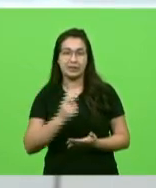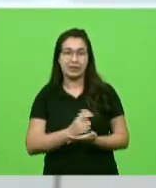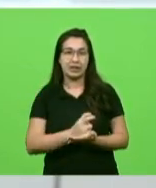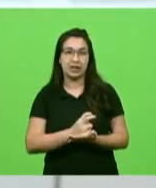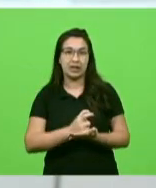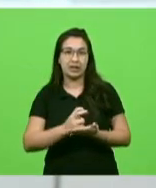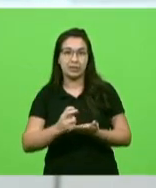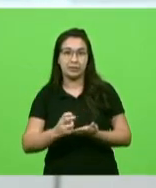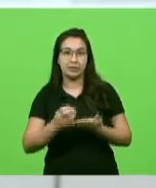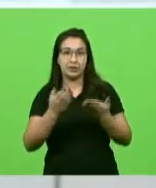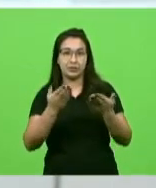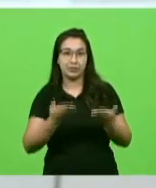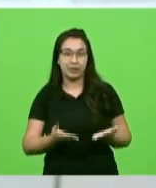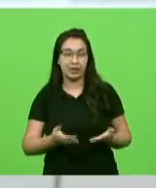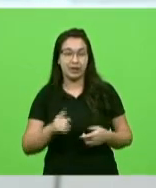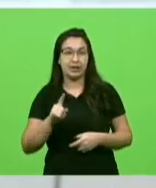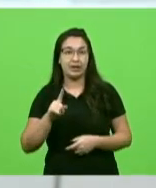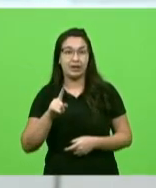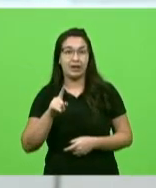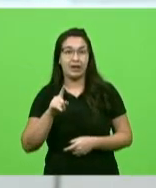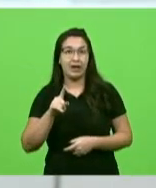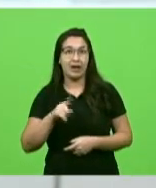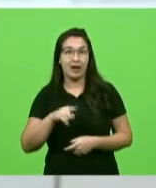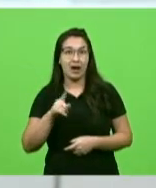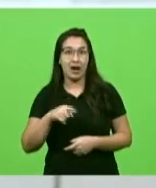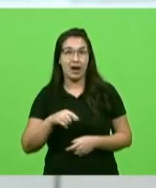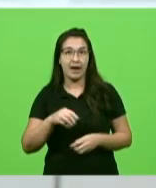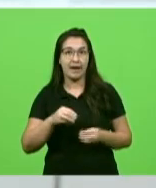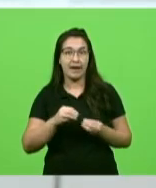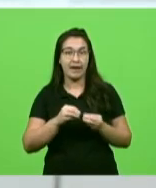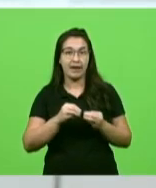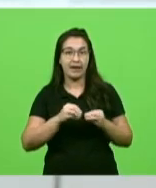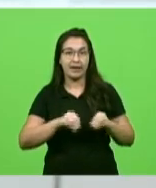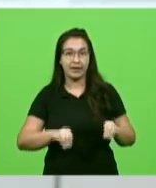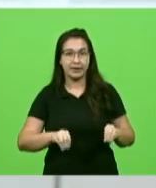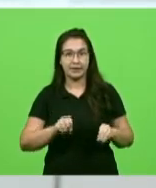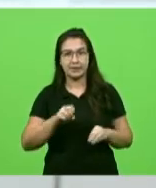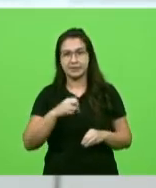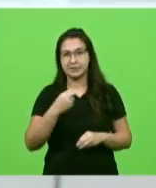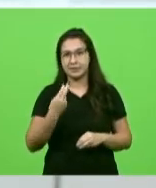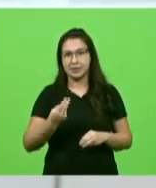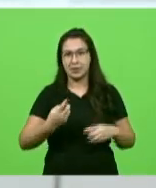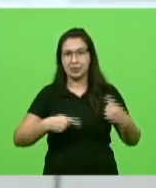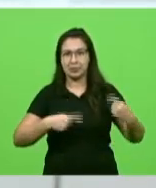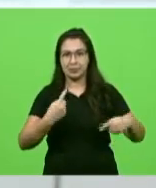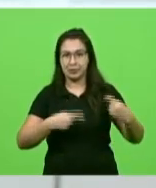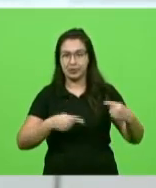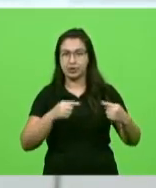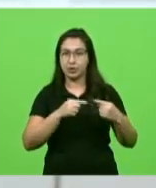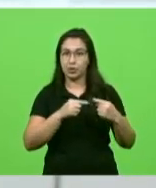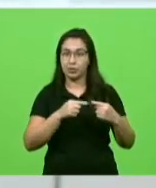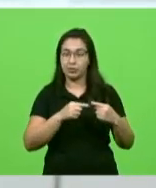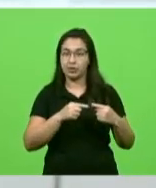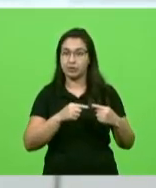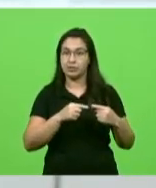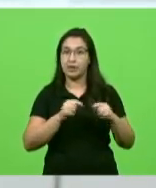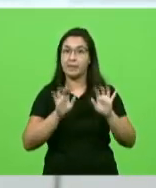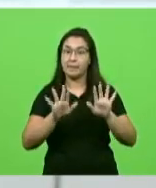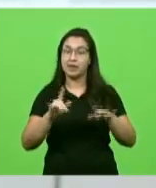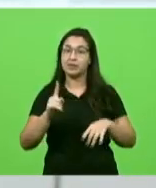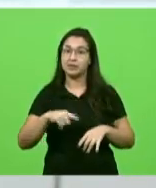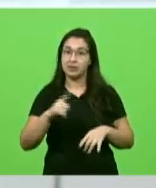tração ou exacerbação de crise ou vender das políticas mas sim como um remédio